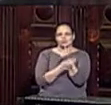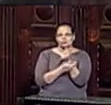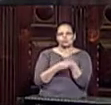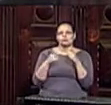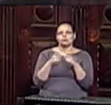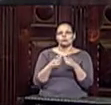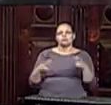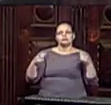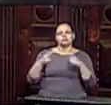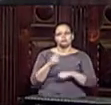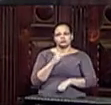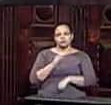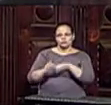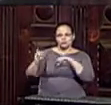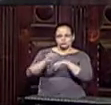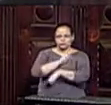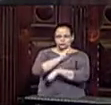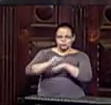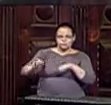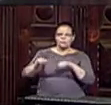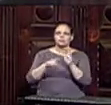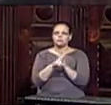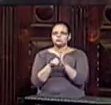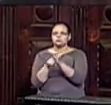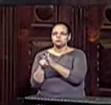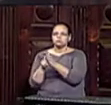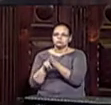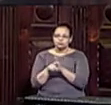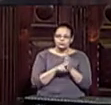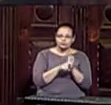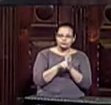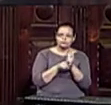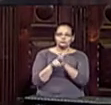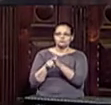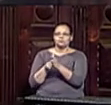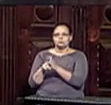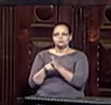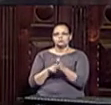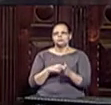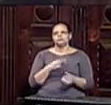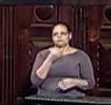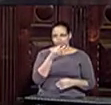mais estratégica, examinar e efetivar